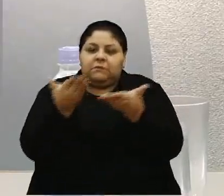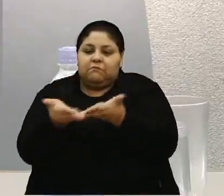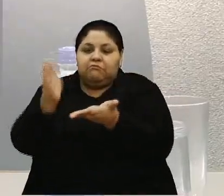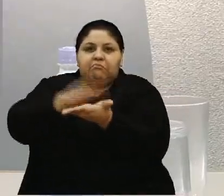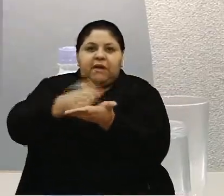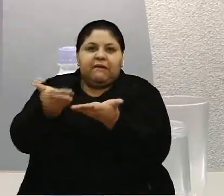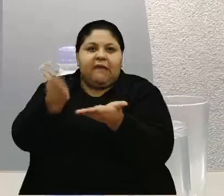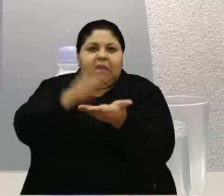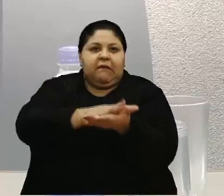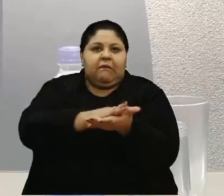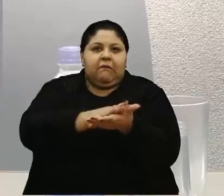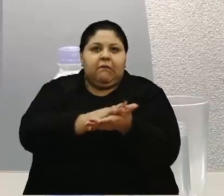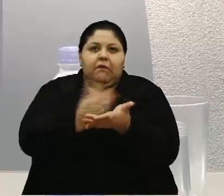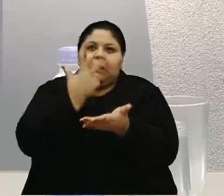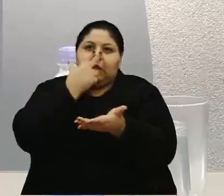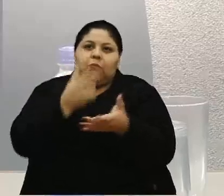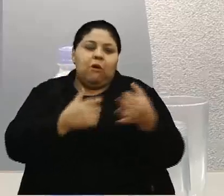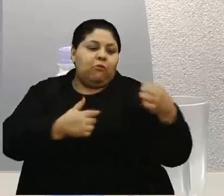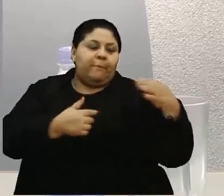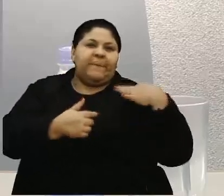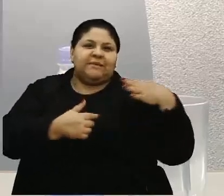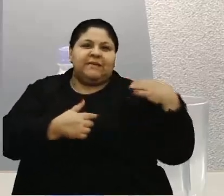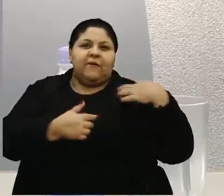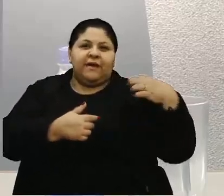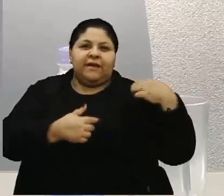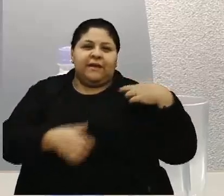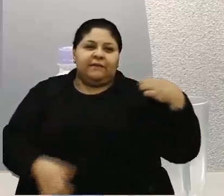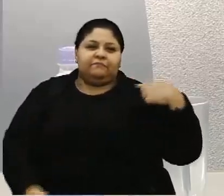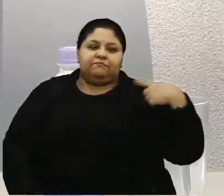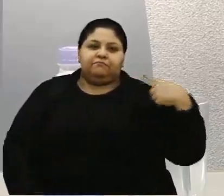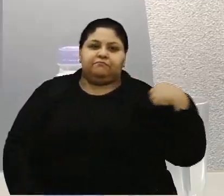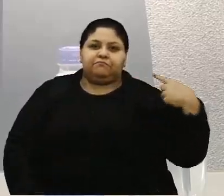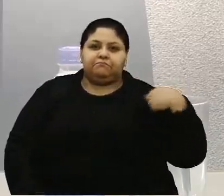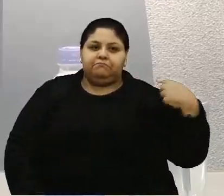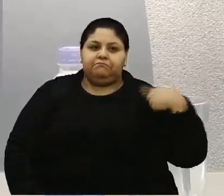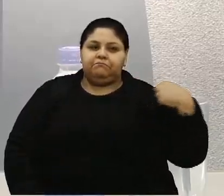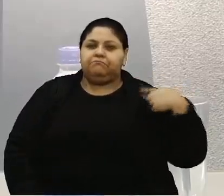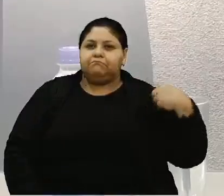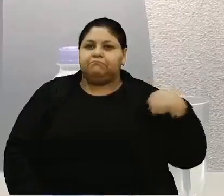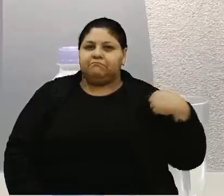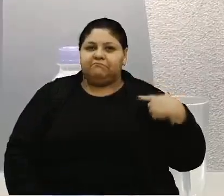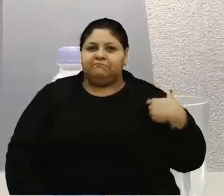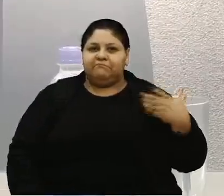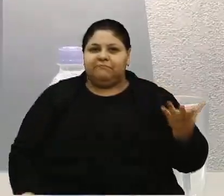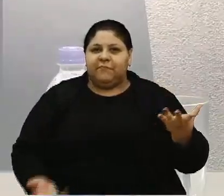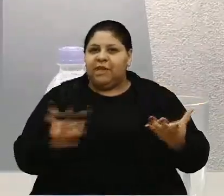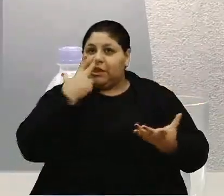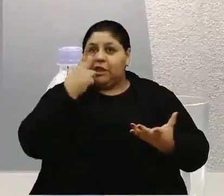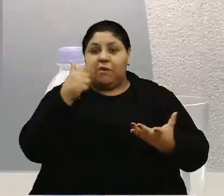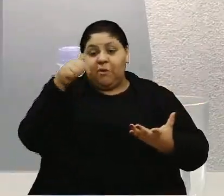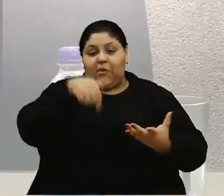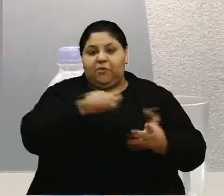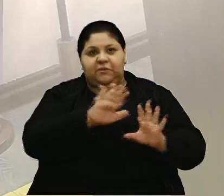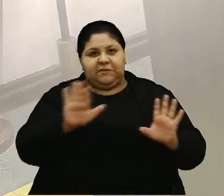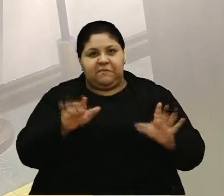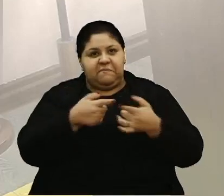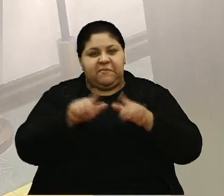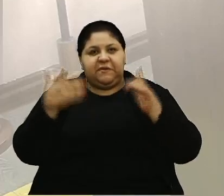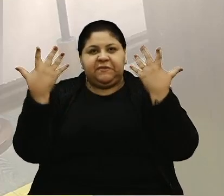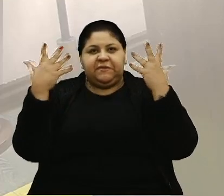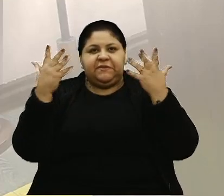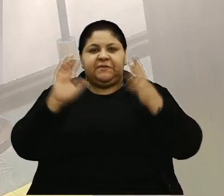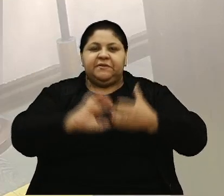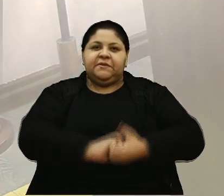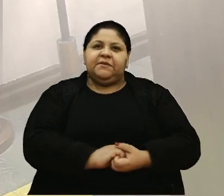pastel. Aquele é o Bauru deles. Bauru deles. Que não tem nada a ver com o nosso Bauru, mas era isso, ó, parabéns. Obrigado, vereador